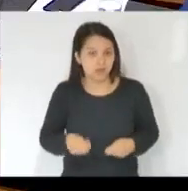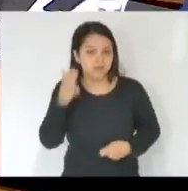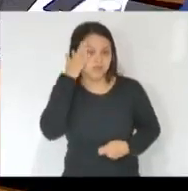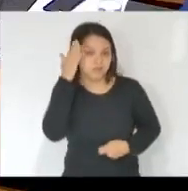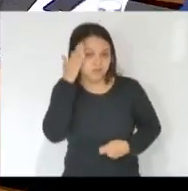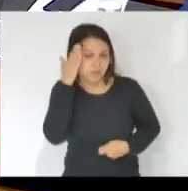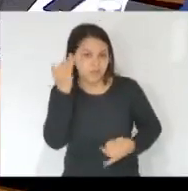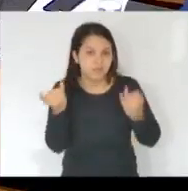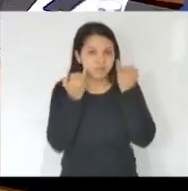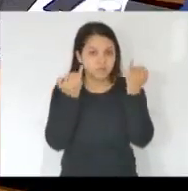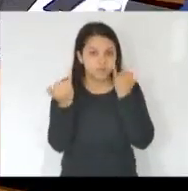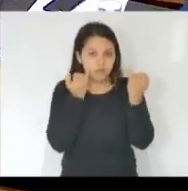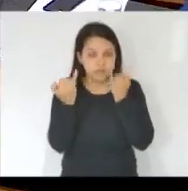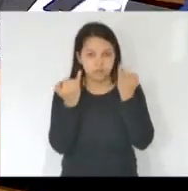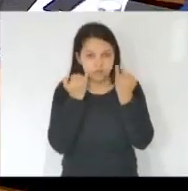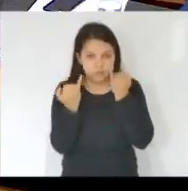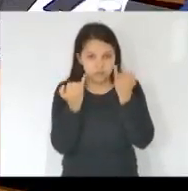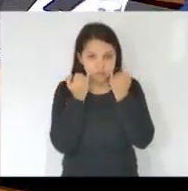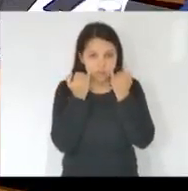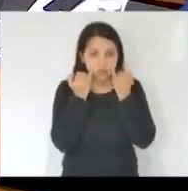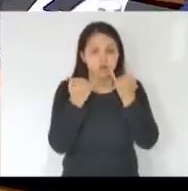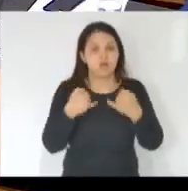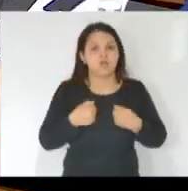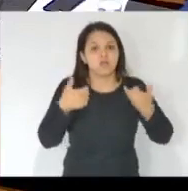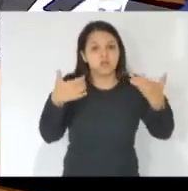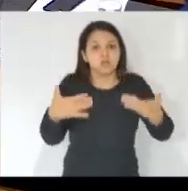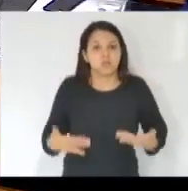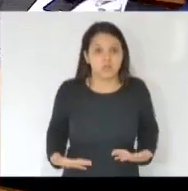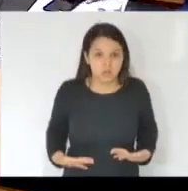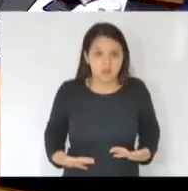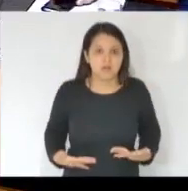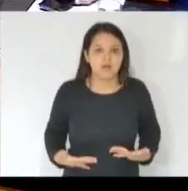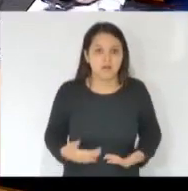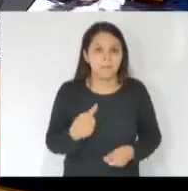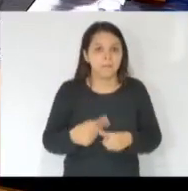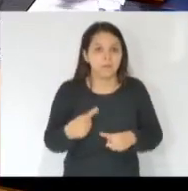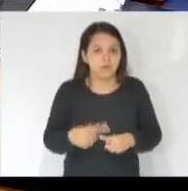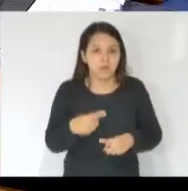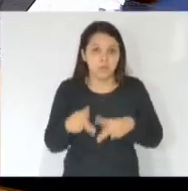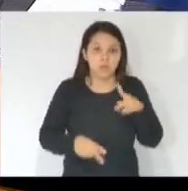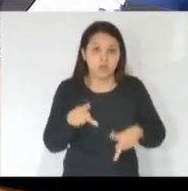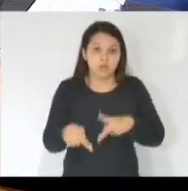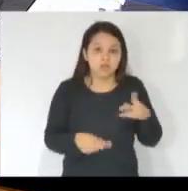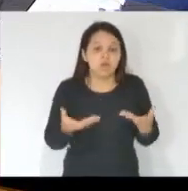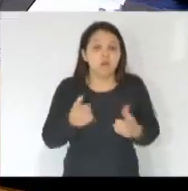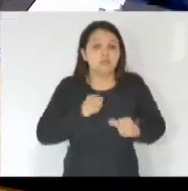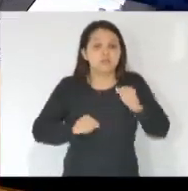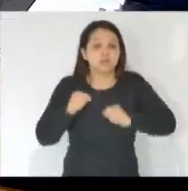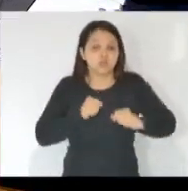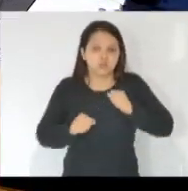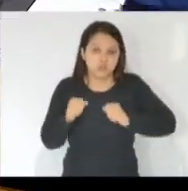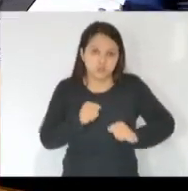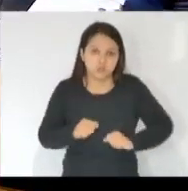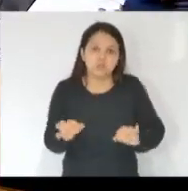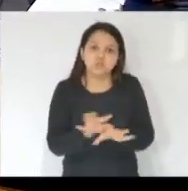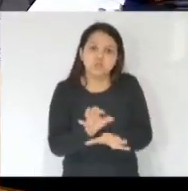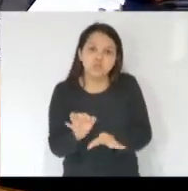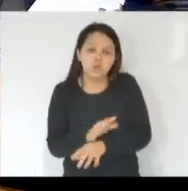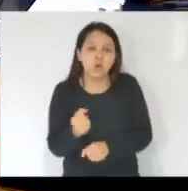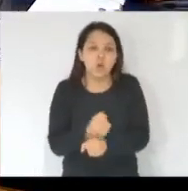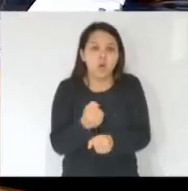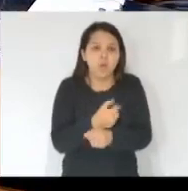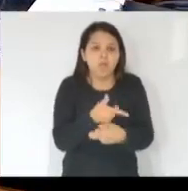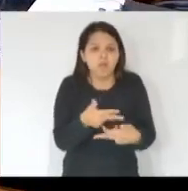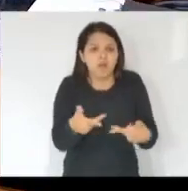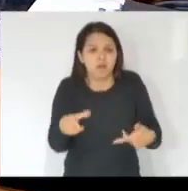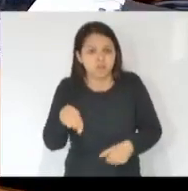essas informações e nos posicionarmos com relação a isso, pois a população anseia pela conclusão de diversas obras do Estado, sei que há